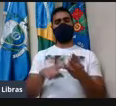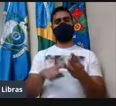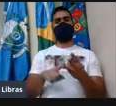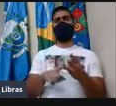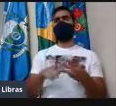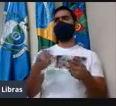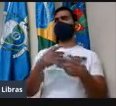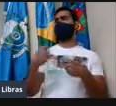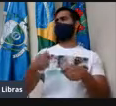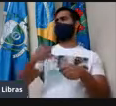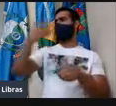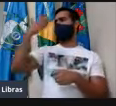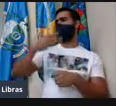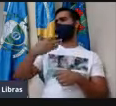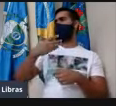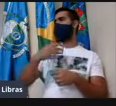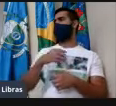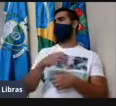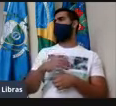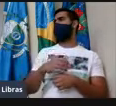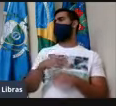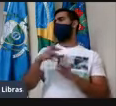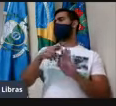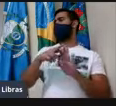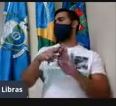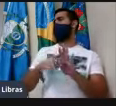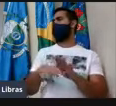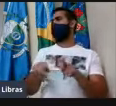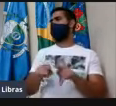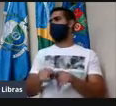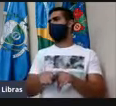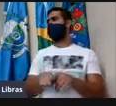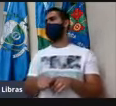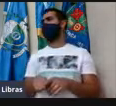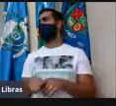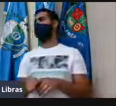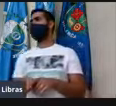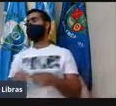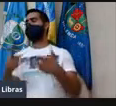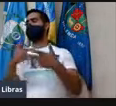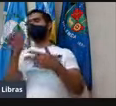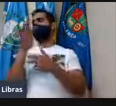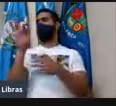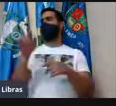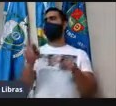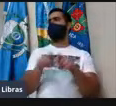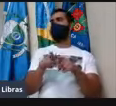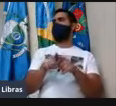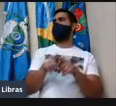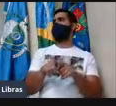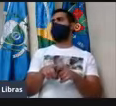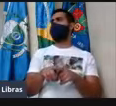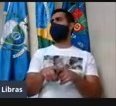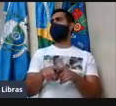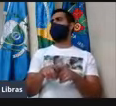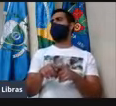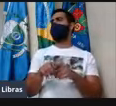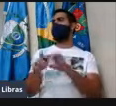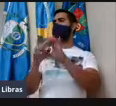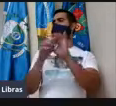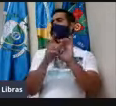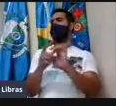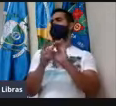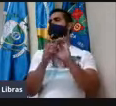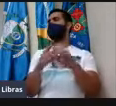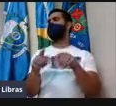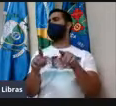as obrigações da regularidade quanto a tributos, contribuições previdenciárias federais e dívida ativa da União, que